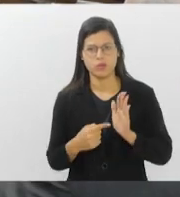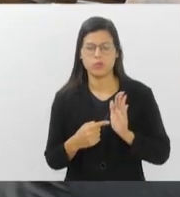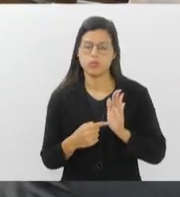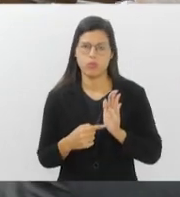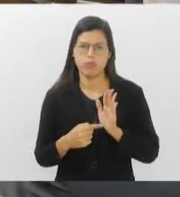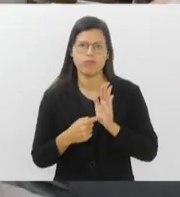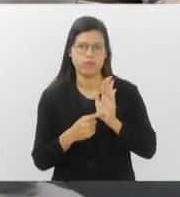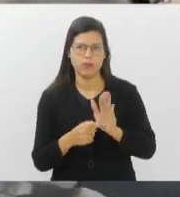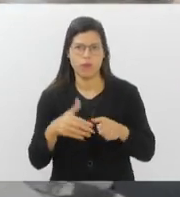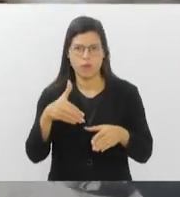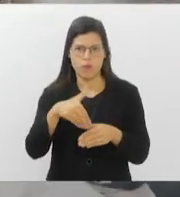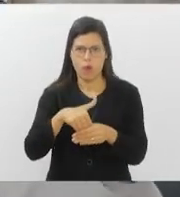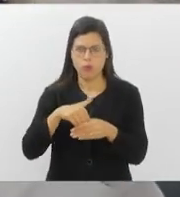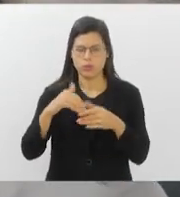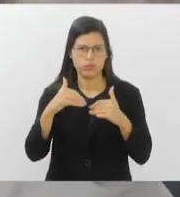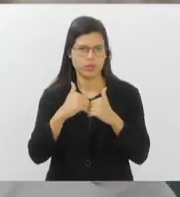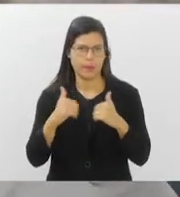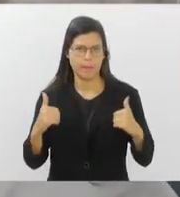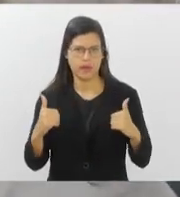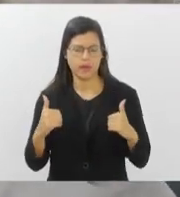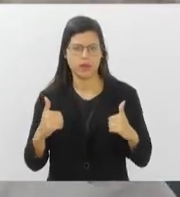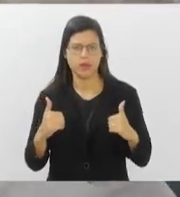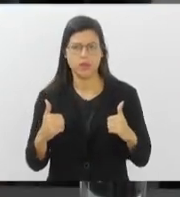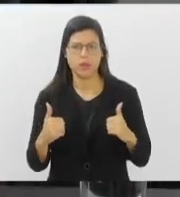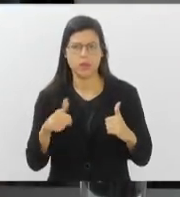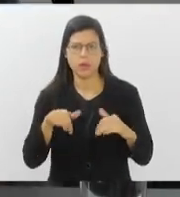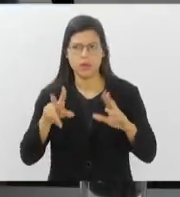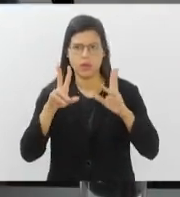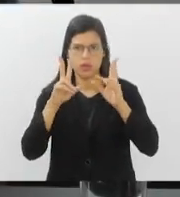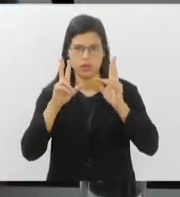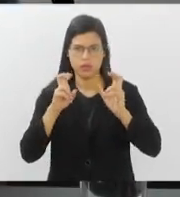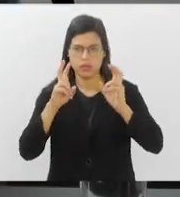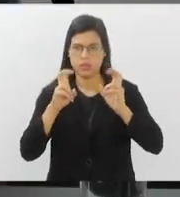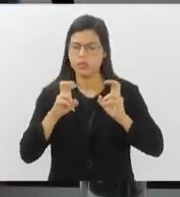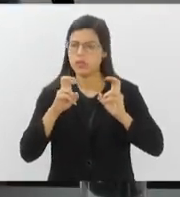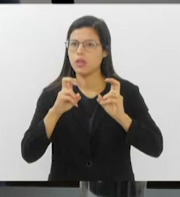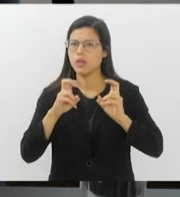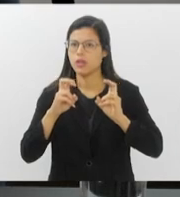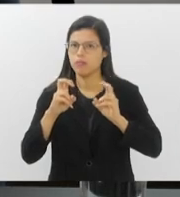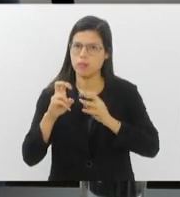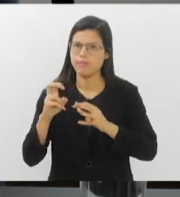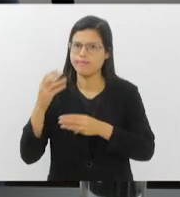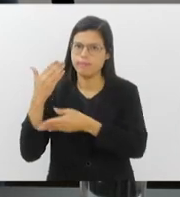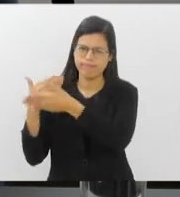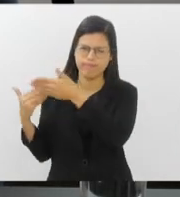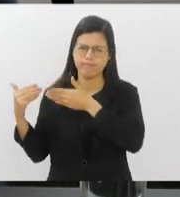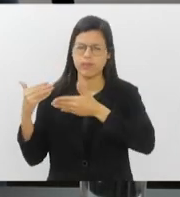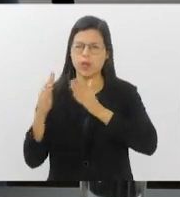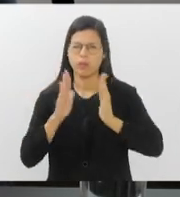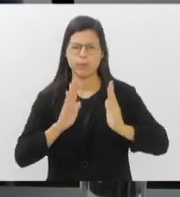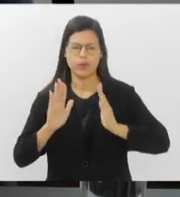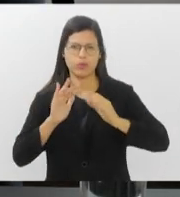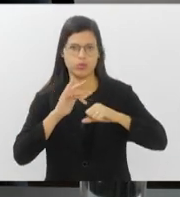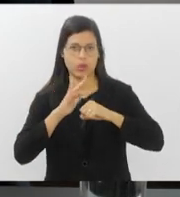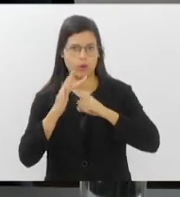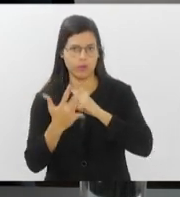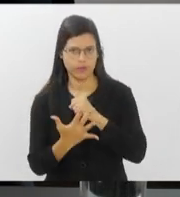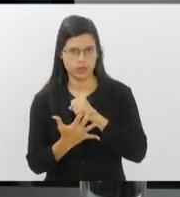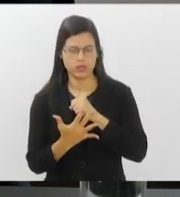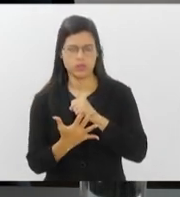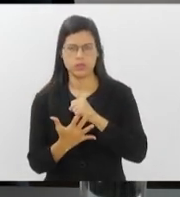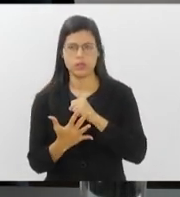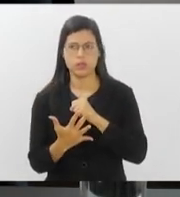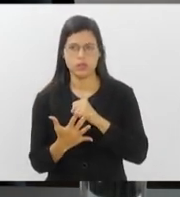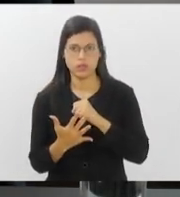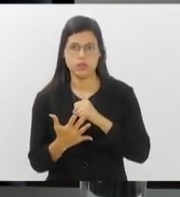senhor presidente. Este é um tema que eu me debrucei na época da Covid e